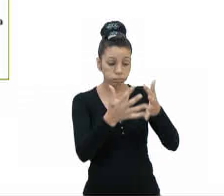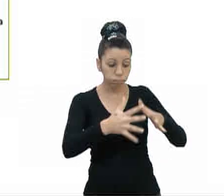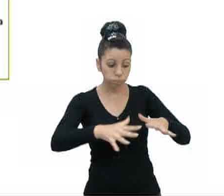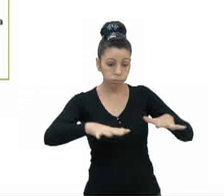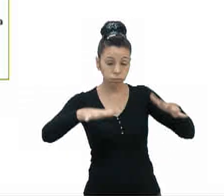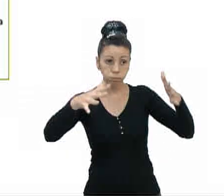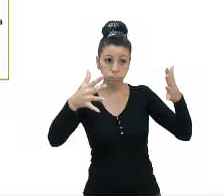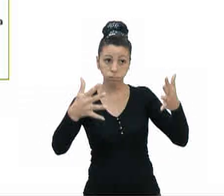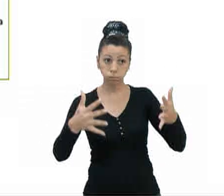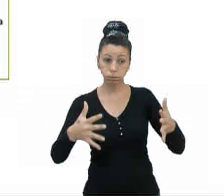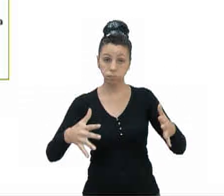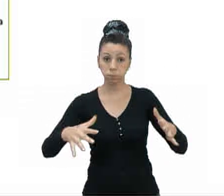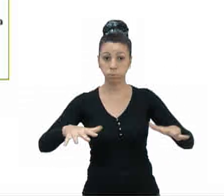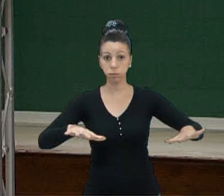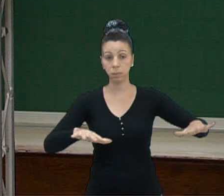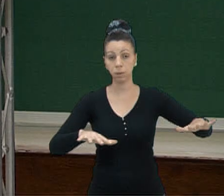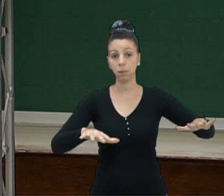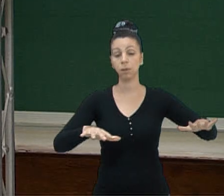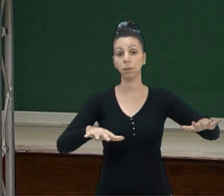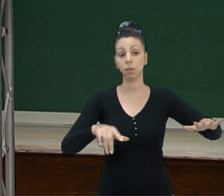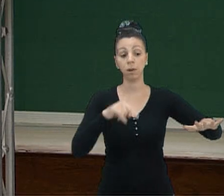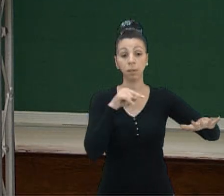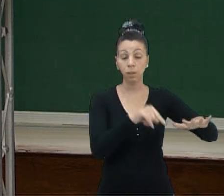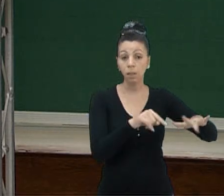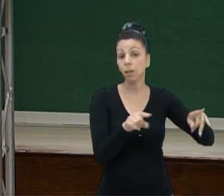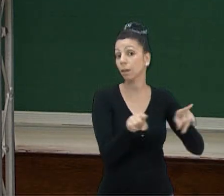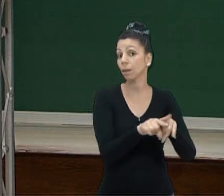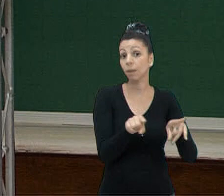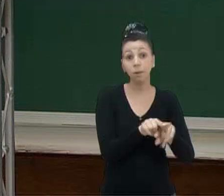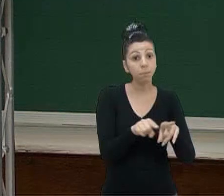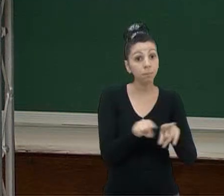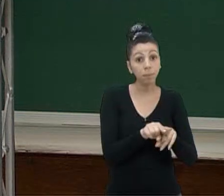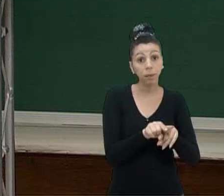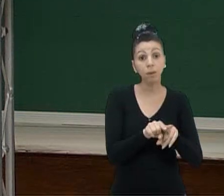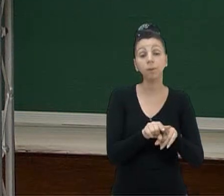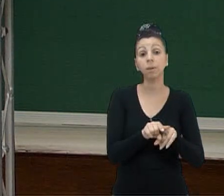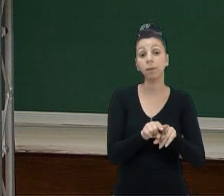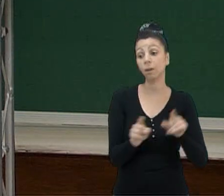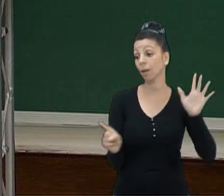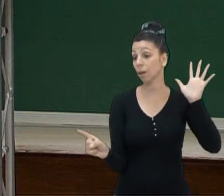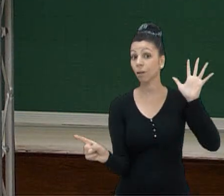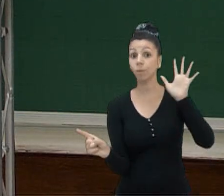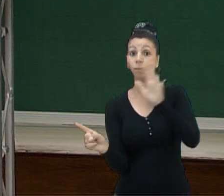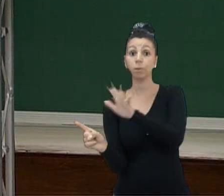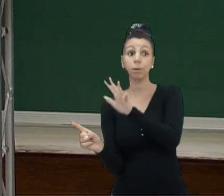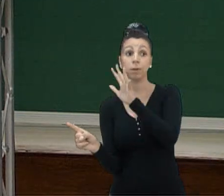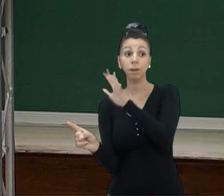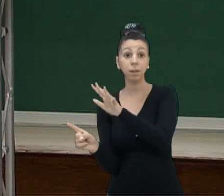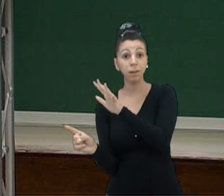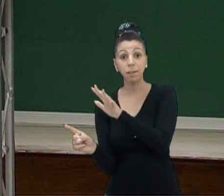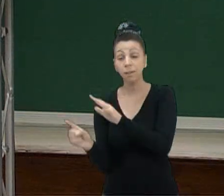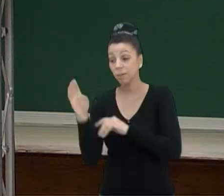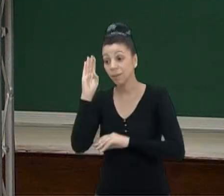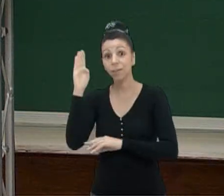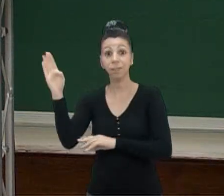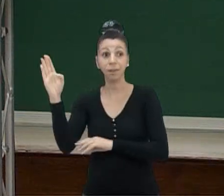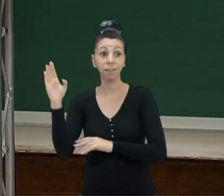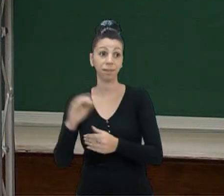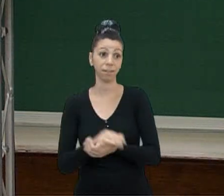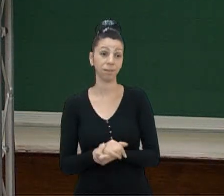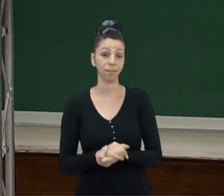eu vou ter ali a vegetação mediterrânea. E assim sucessivamente. Lá em cima nós vamos ter o